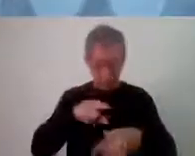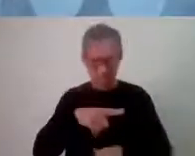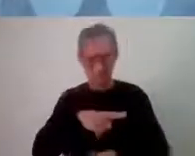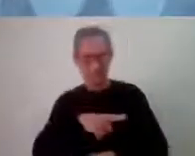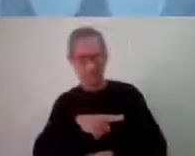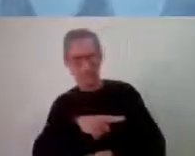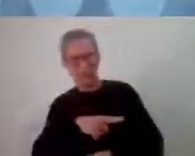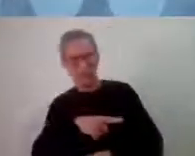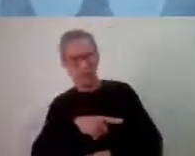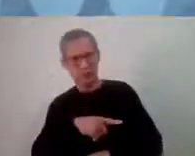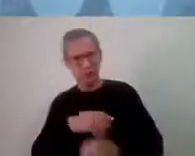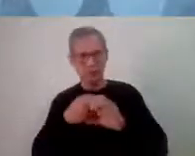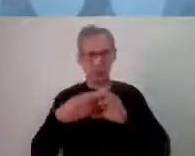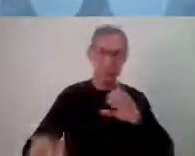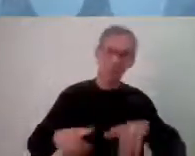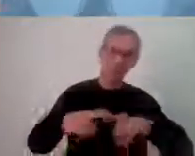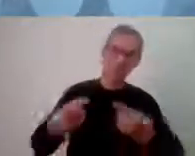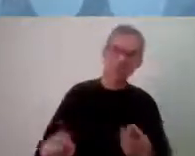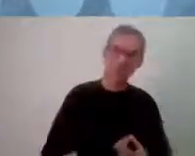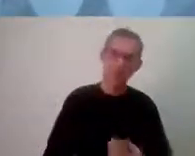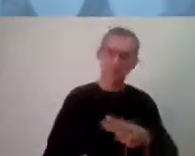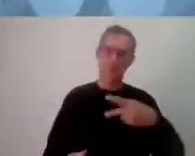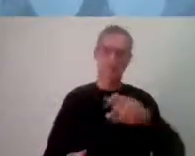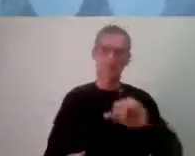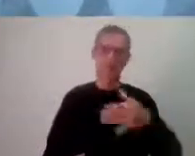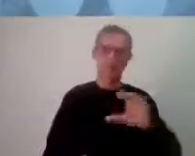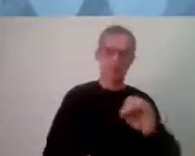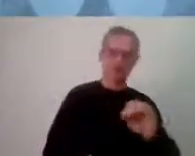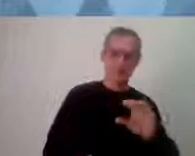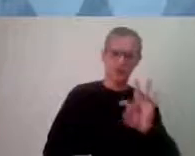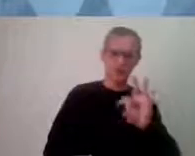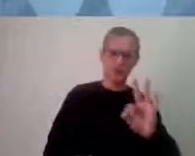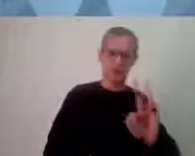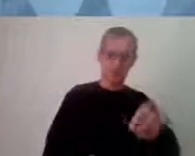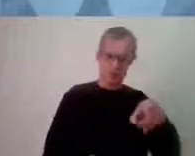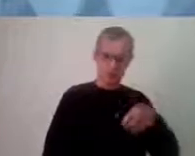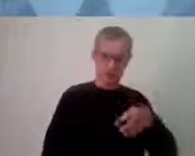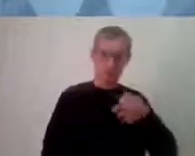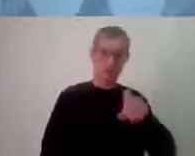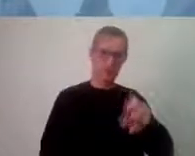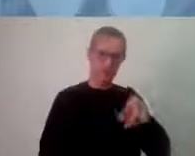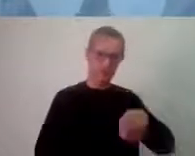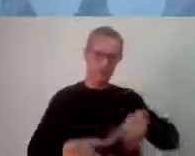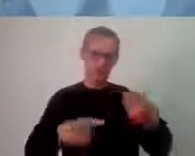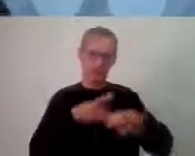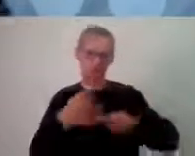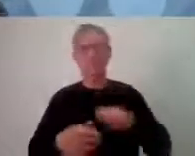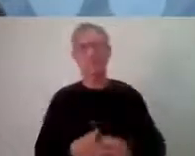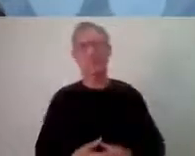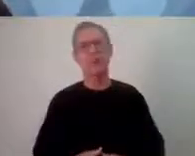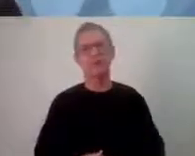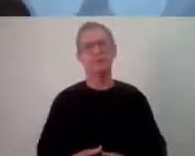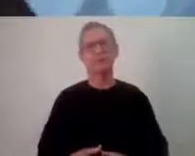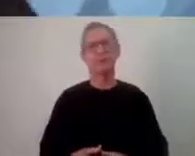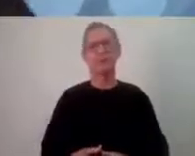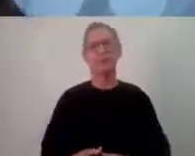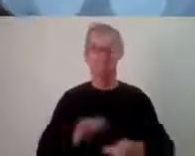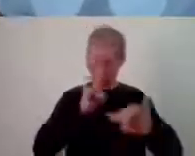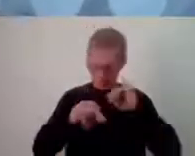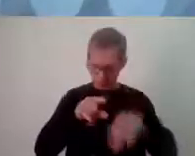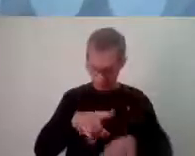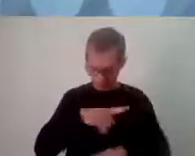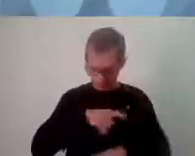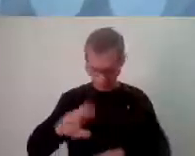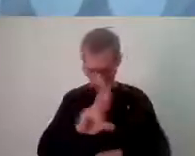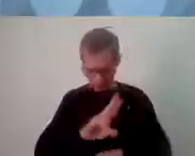ter te dado uma condição. Ele vai falar assim, olha, a posição no tempo tal é tanto. Ele vai te falar alguma informação que você